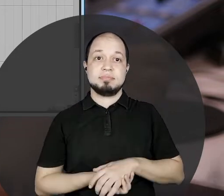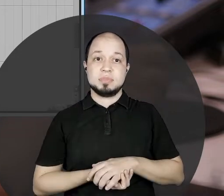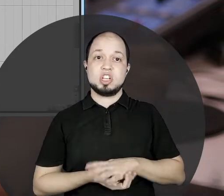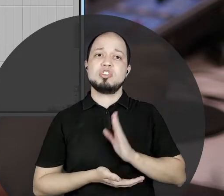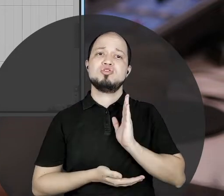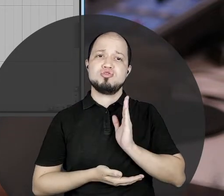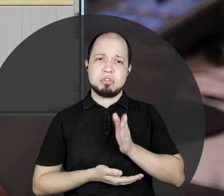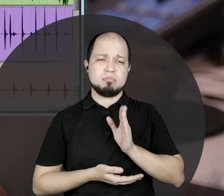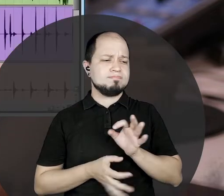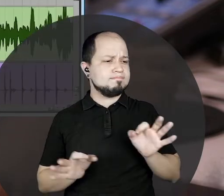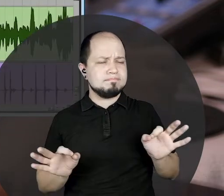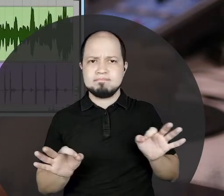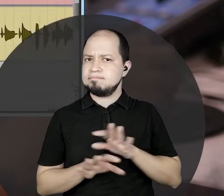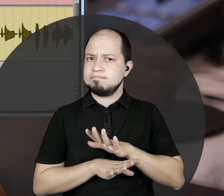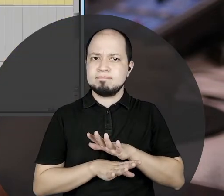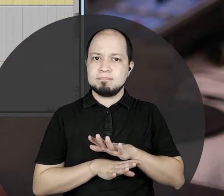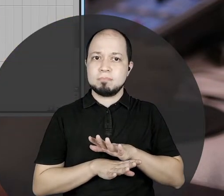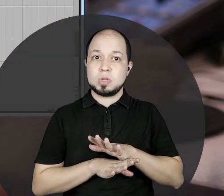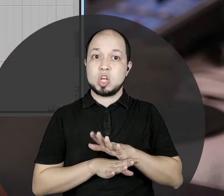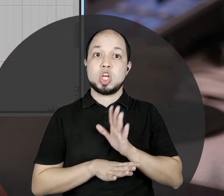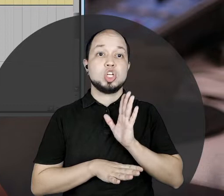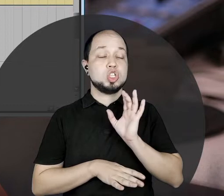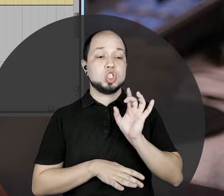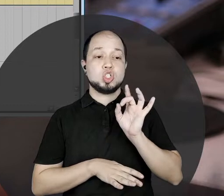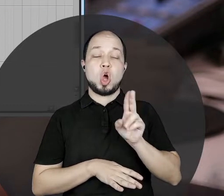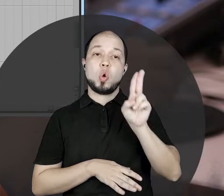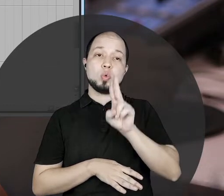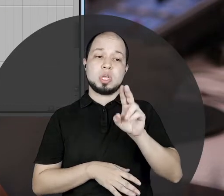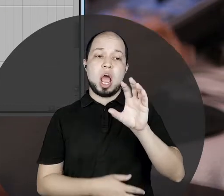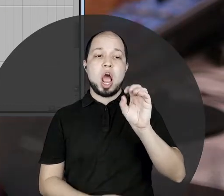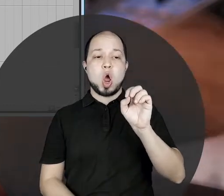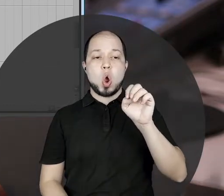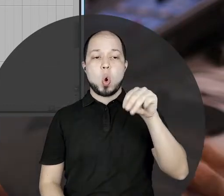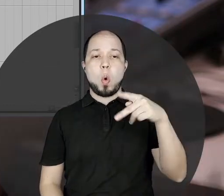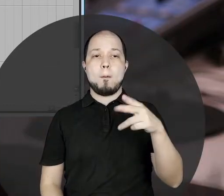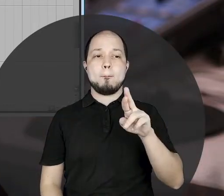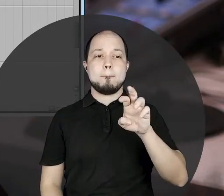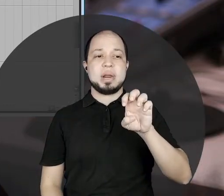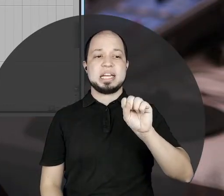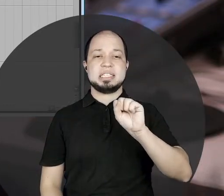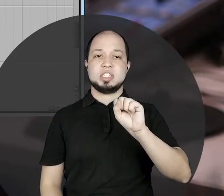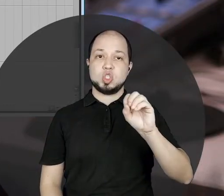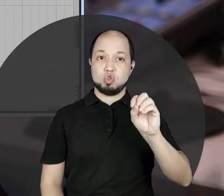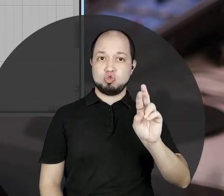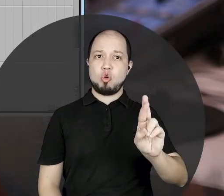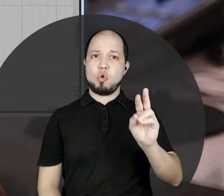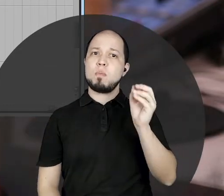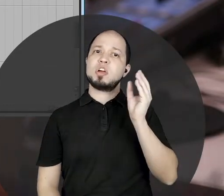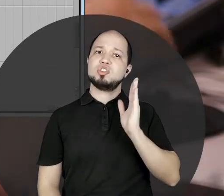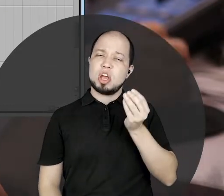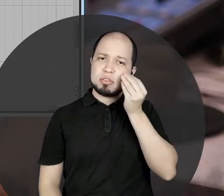Tá certo? Então já tá bem pronto assim. Eu vou colocar só uma compressão, assim, a gente já testou bastante na hora,